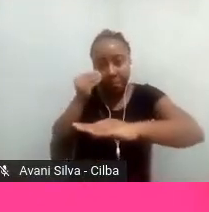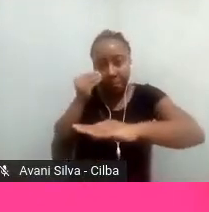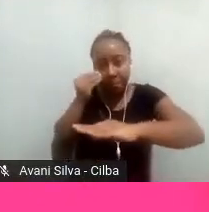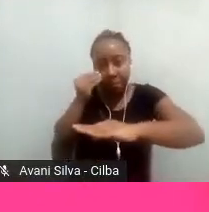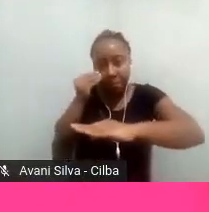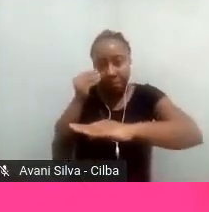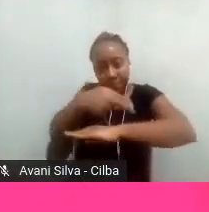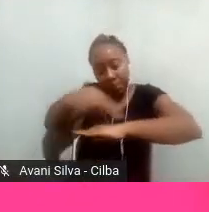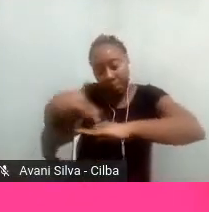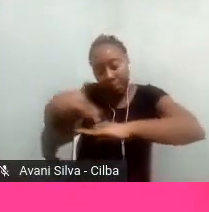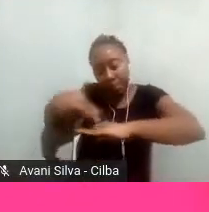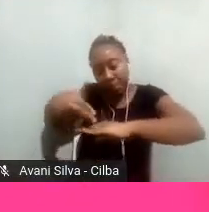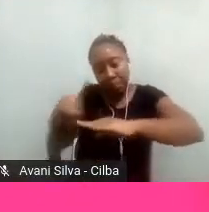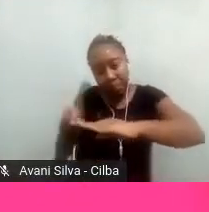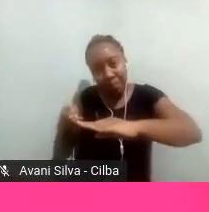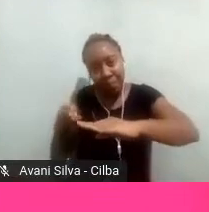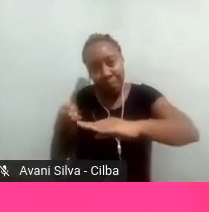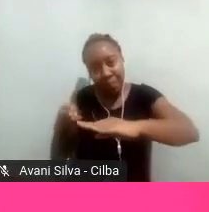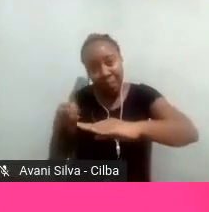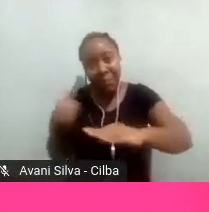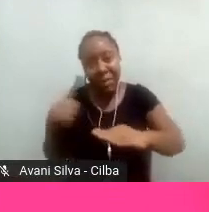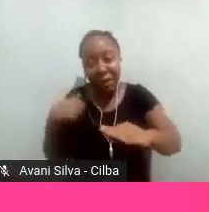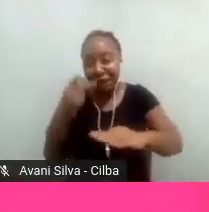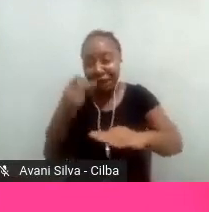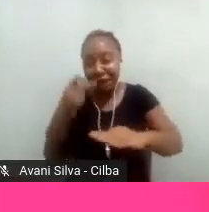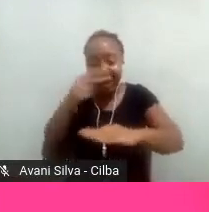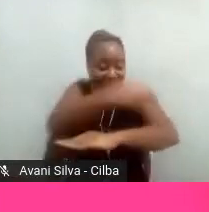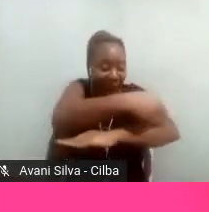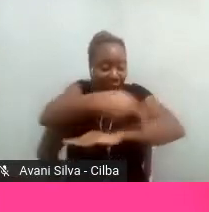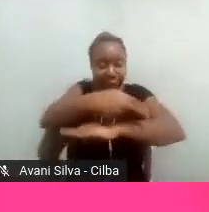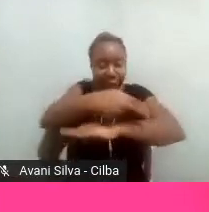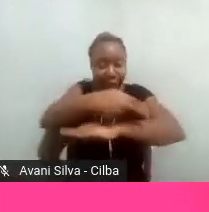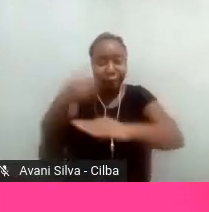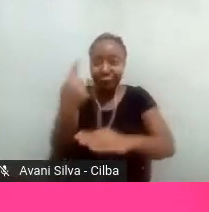Só porque eu falei que eu fazia bastante reto, eu cortei um errado ali.